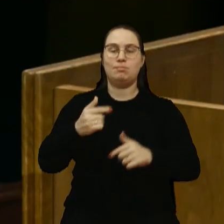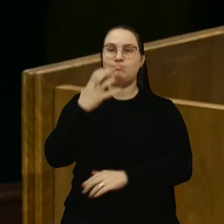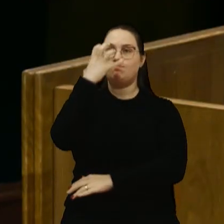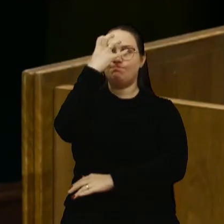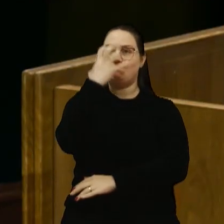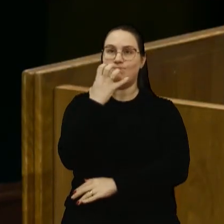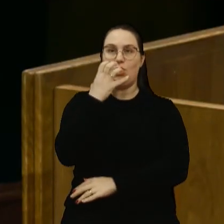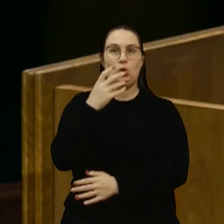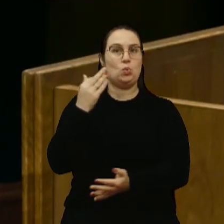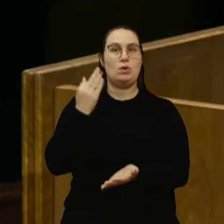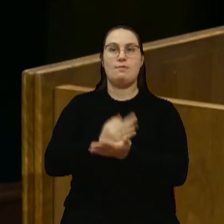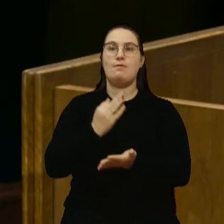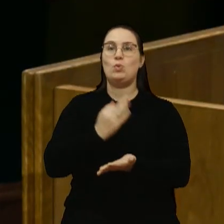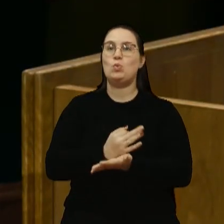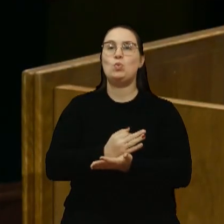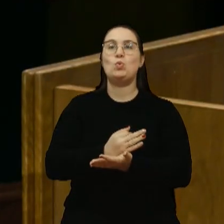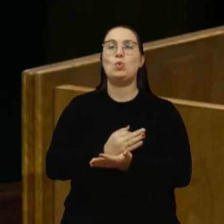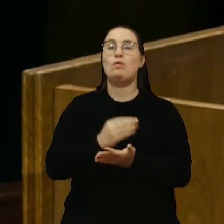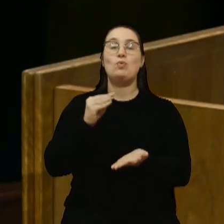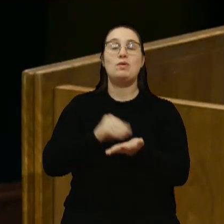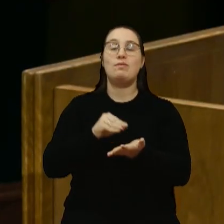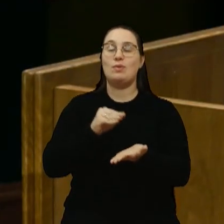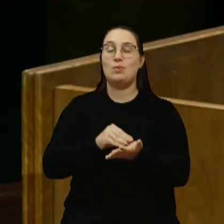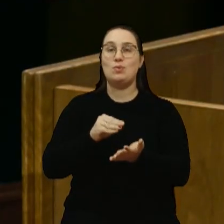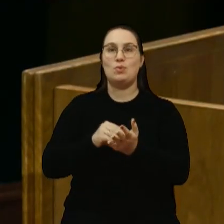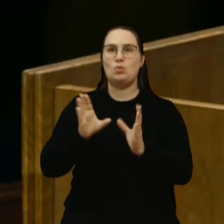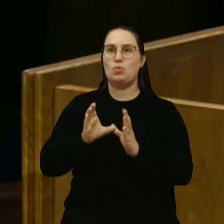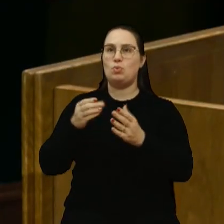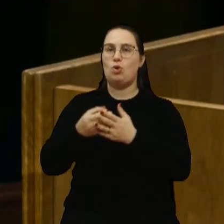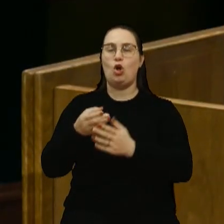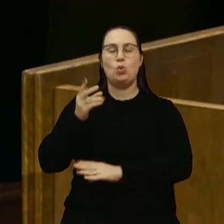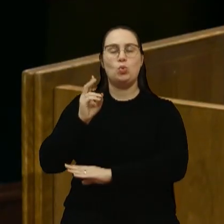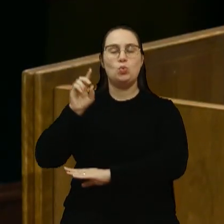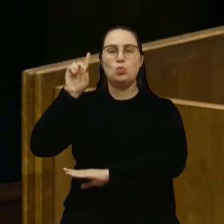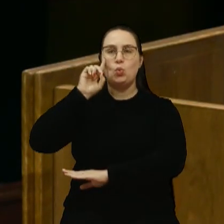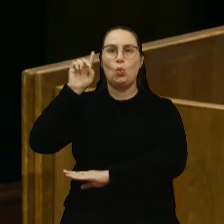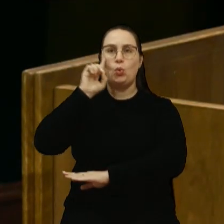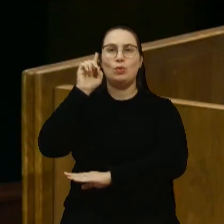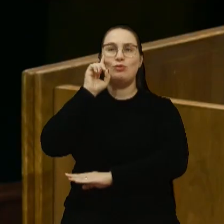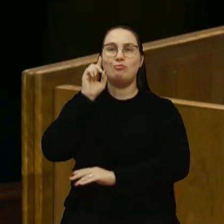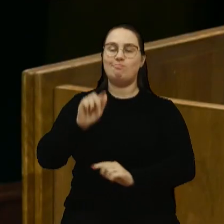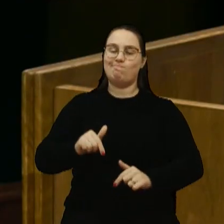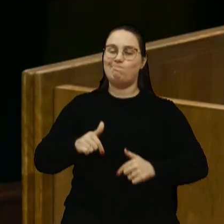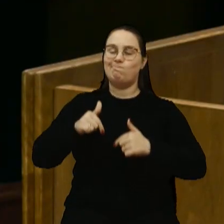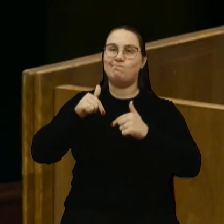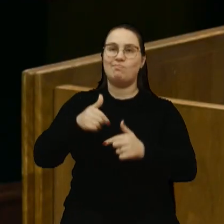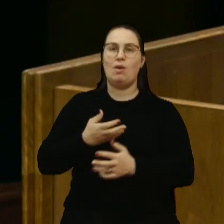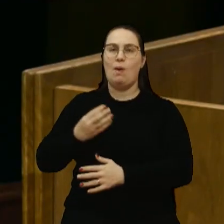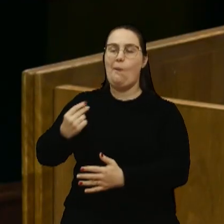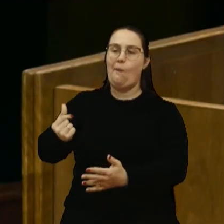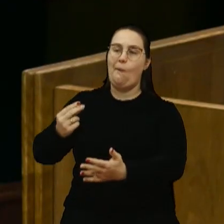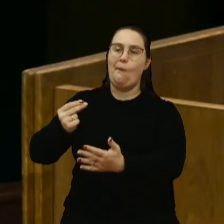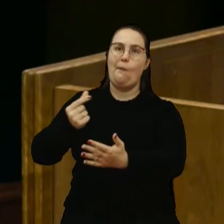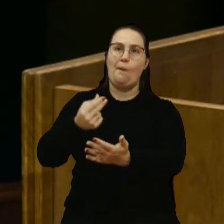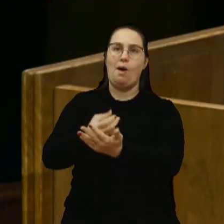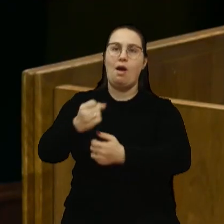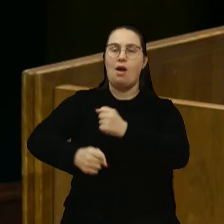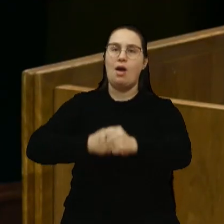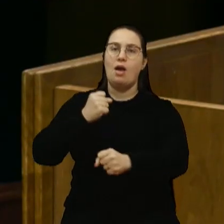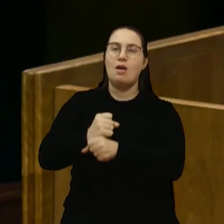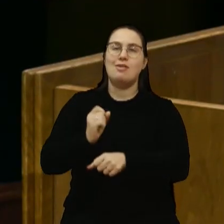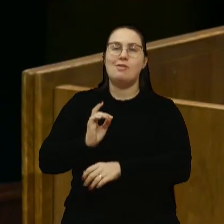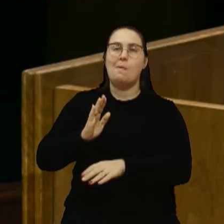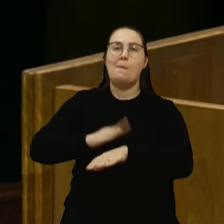nunca faltou no nosso clube. E esse é um lema que a gente leva todos os dias. Durante esses anos, especialmente nos momentos